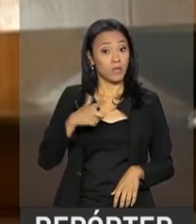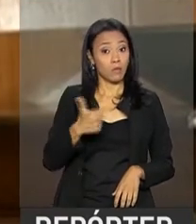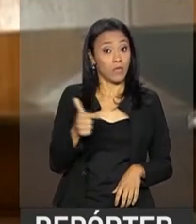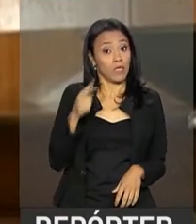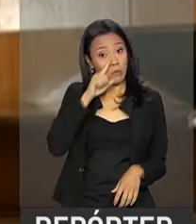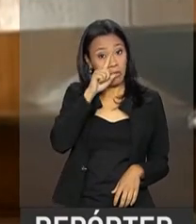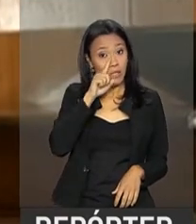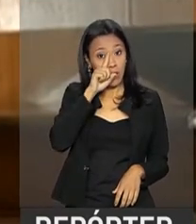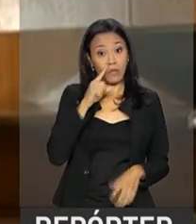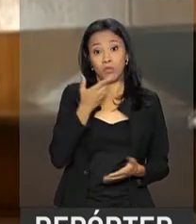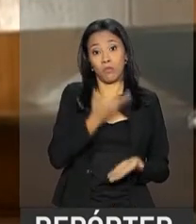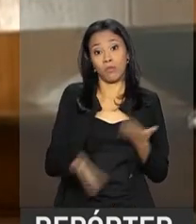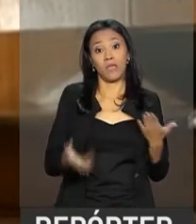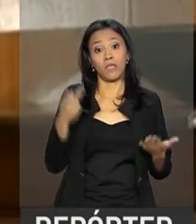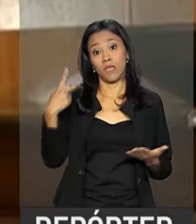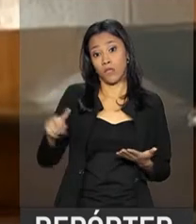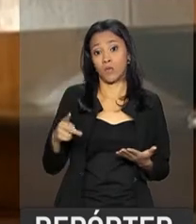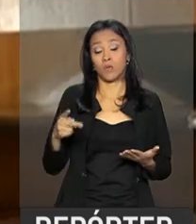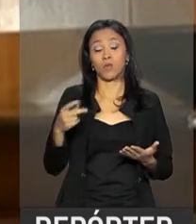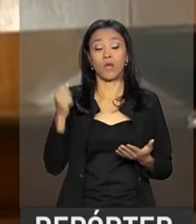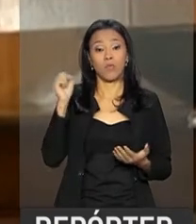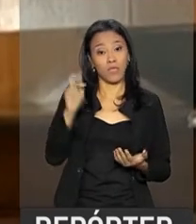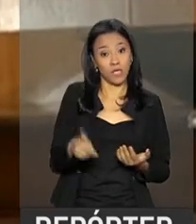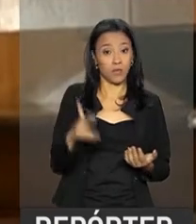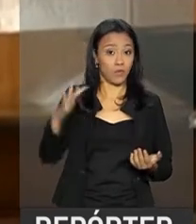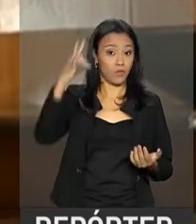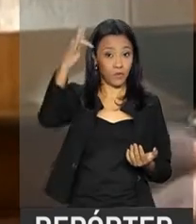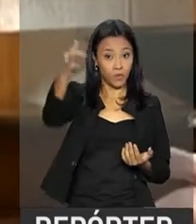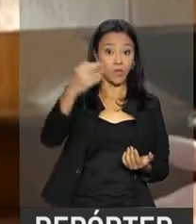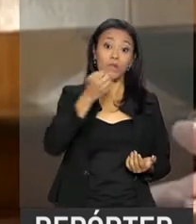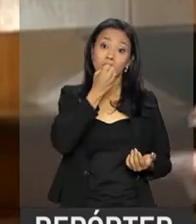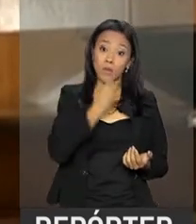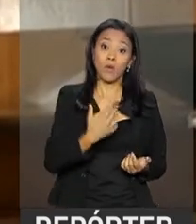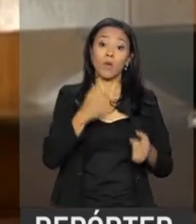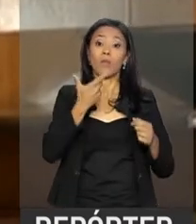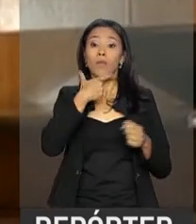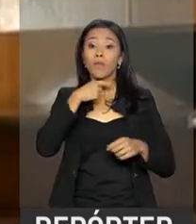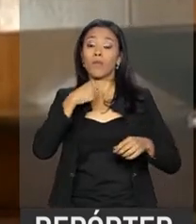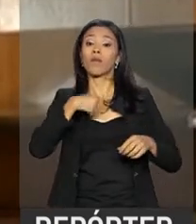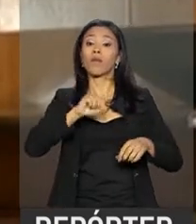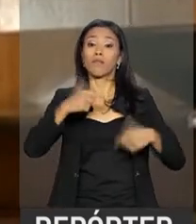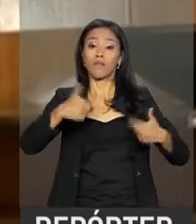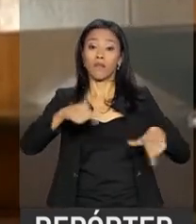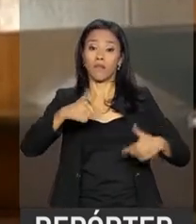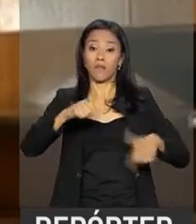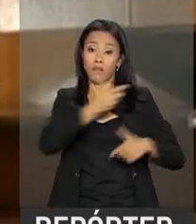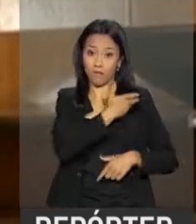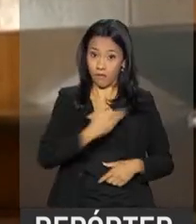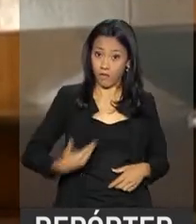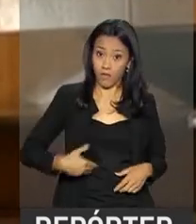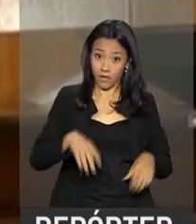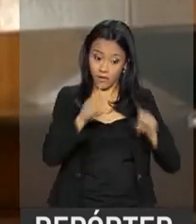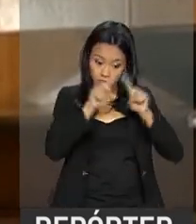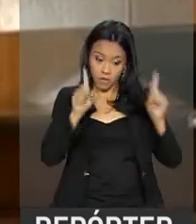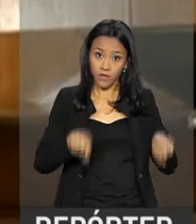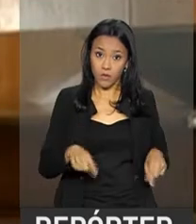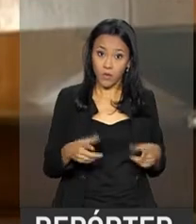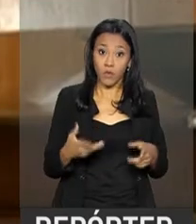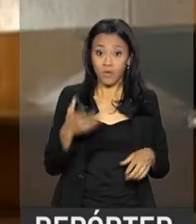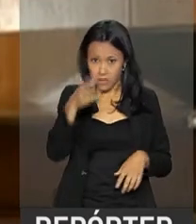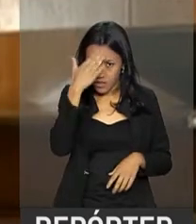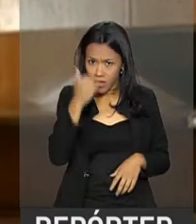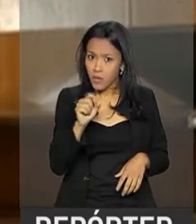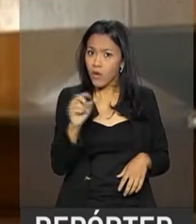uma parte da sua aposentadoria no futuro vai ser bom para o servidor público porque o servidor público você sabe o que aconteceu em outros